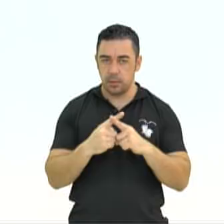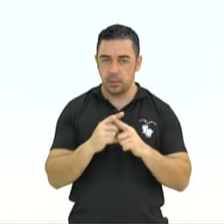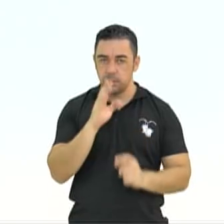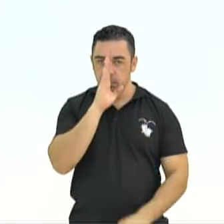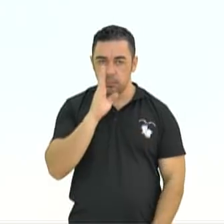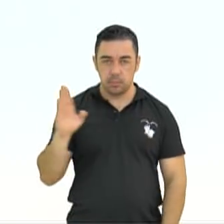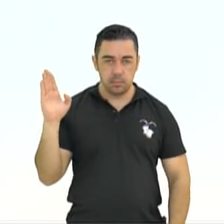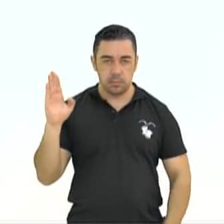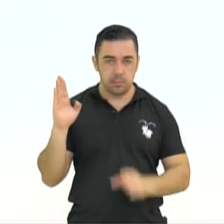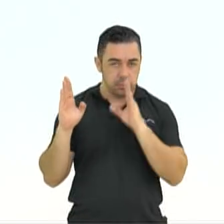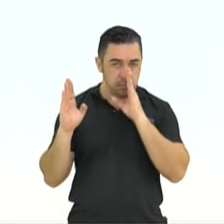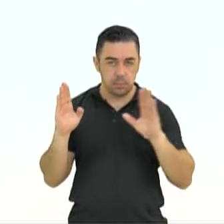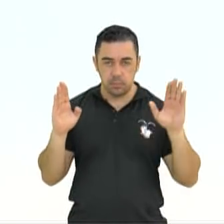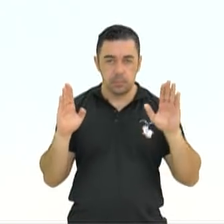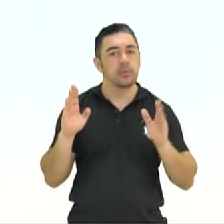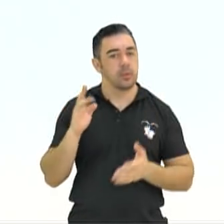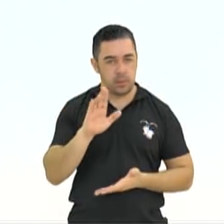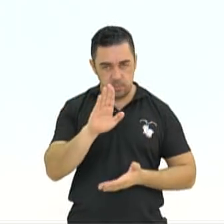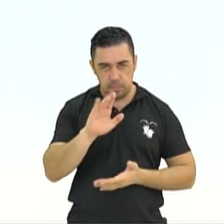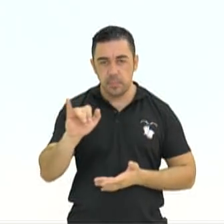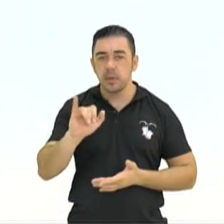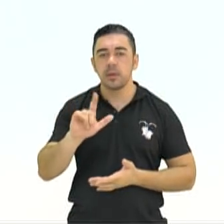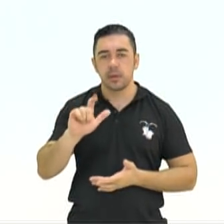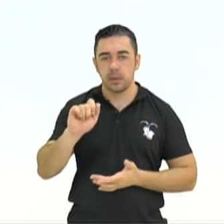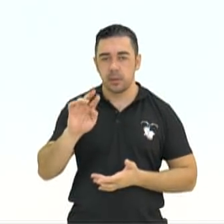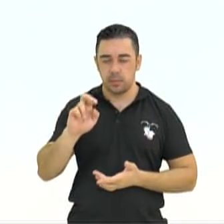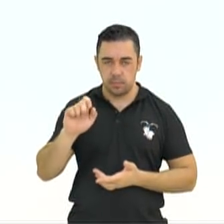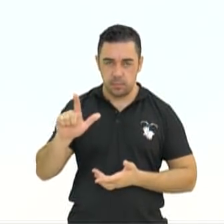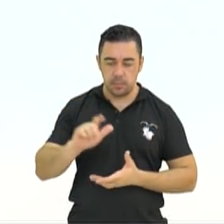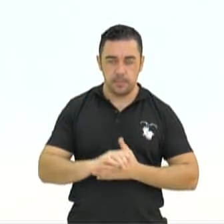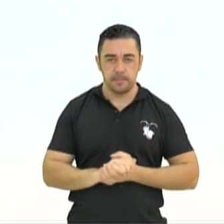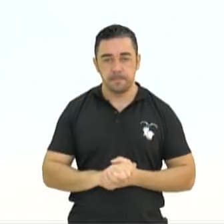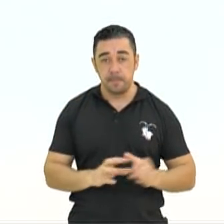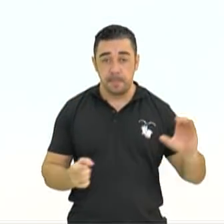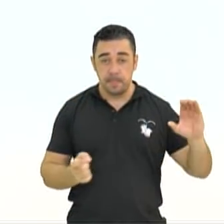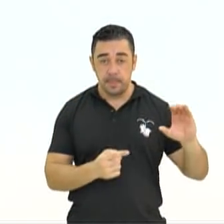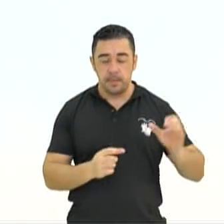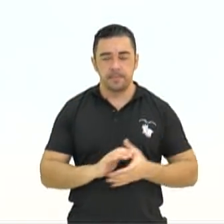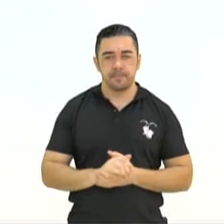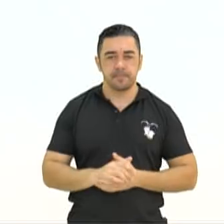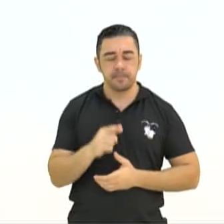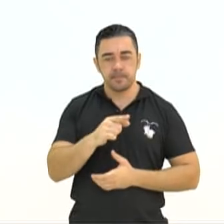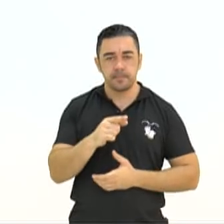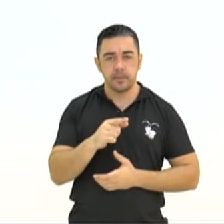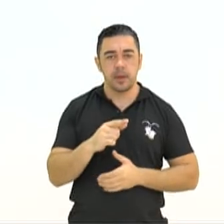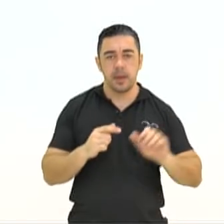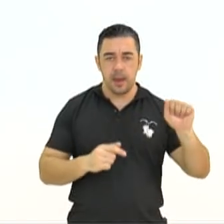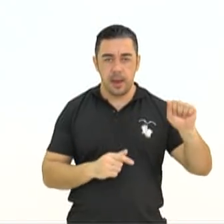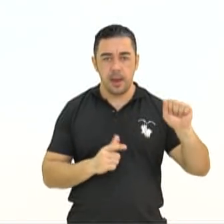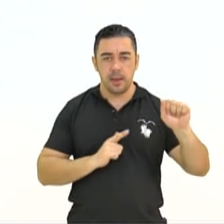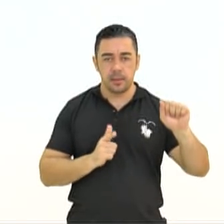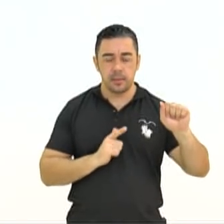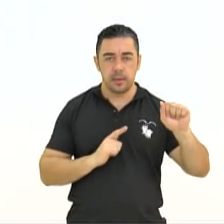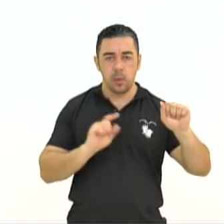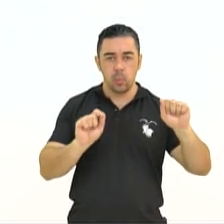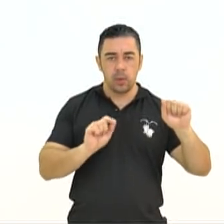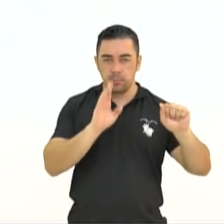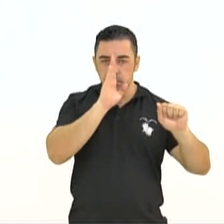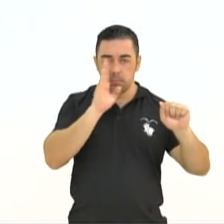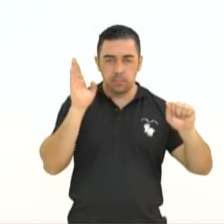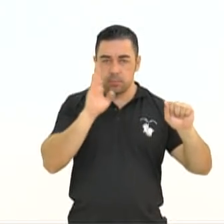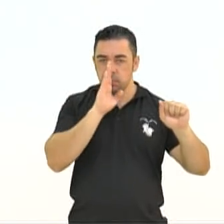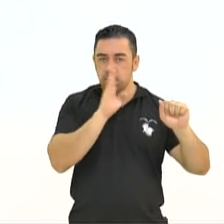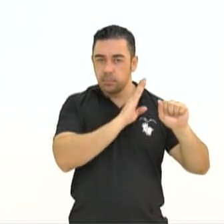metades iguais. Então, é bilateral. Letra C. O animal A tem simetria bilateral? Não,